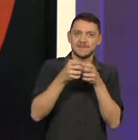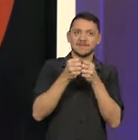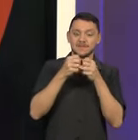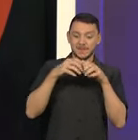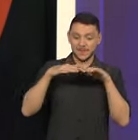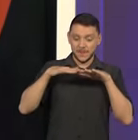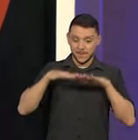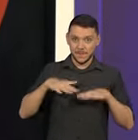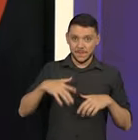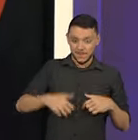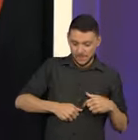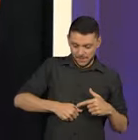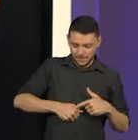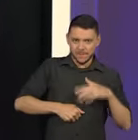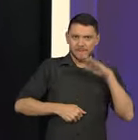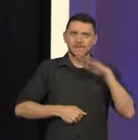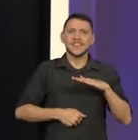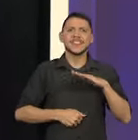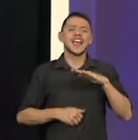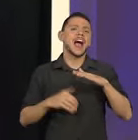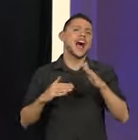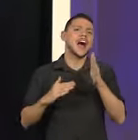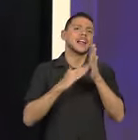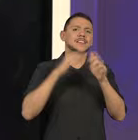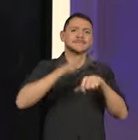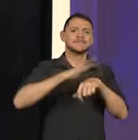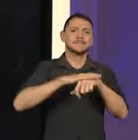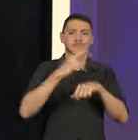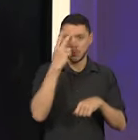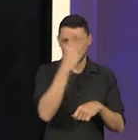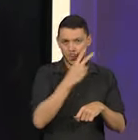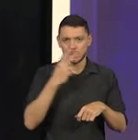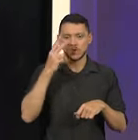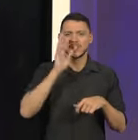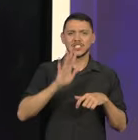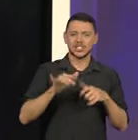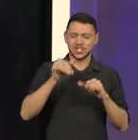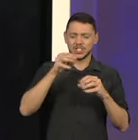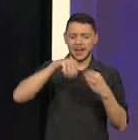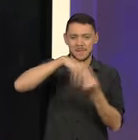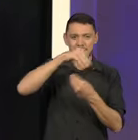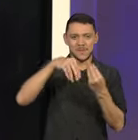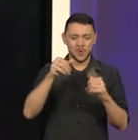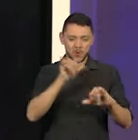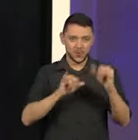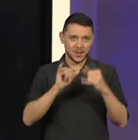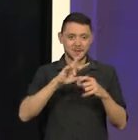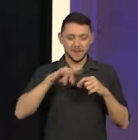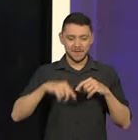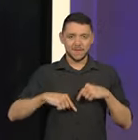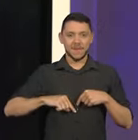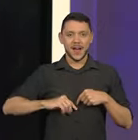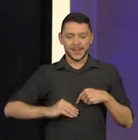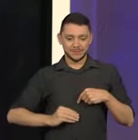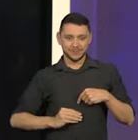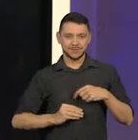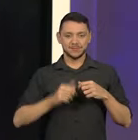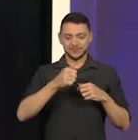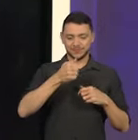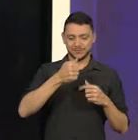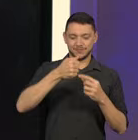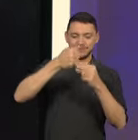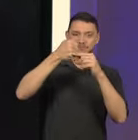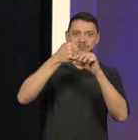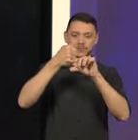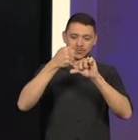Até 2 horas, beleza? Depois, quando o alimento está parcialmente digerido, vai seguir para o duodeno, vai virar uma pasta. E aí começa a